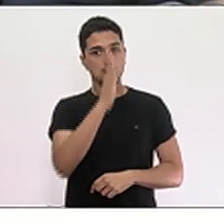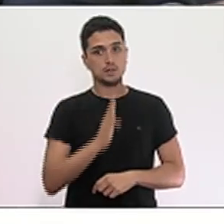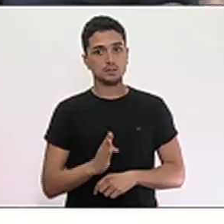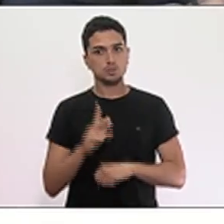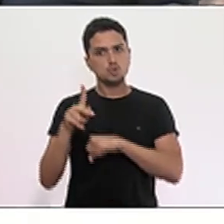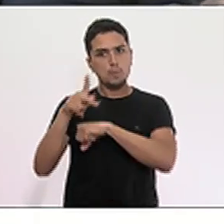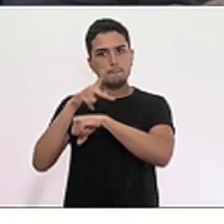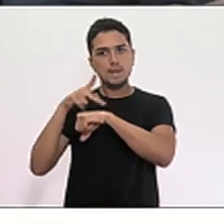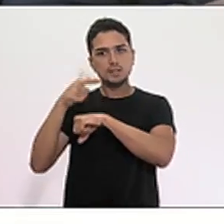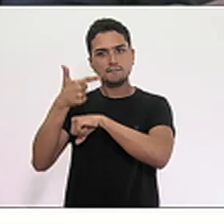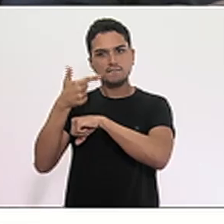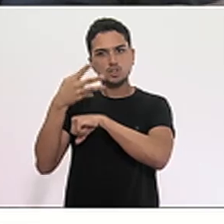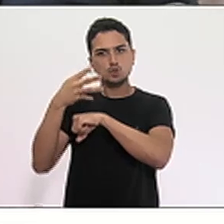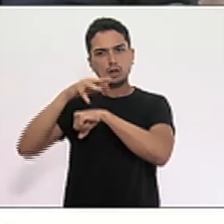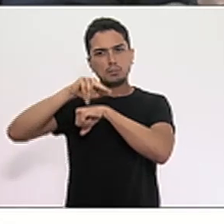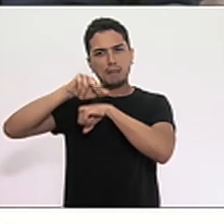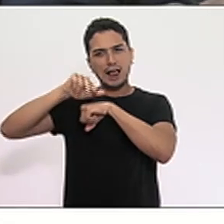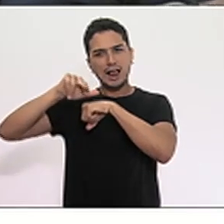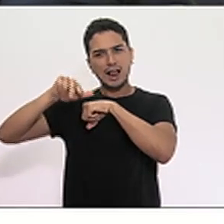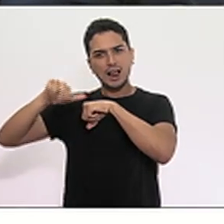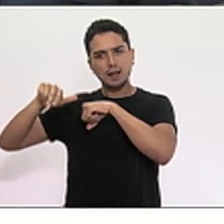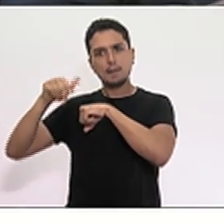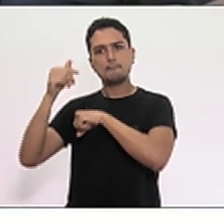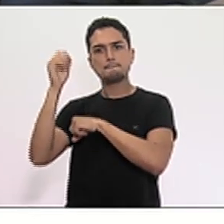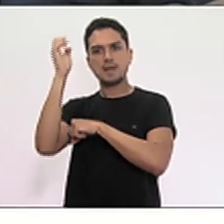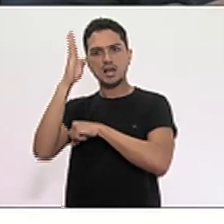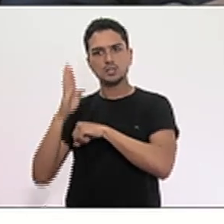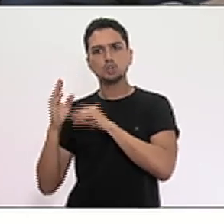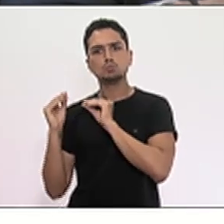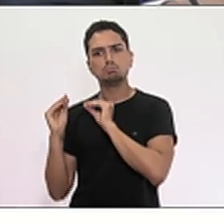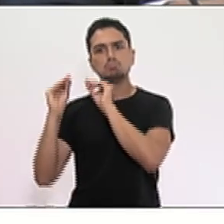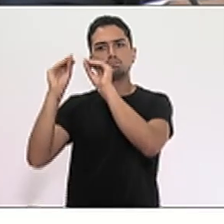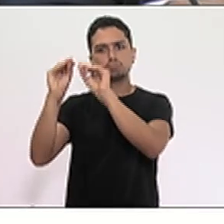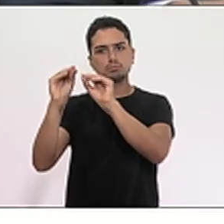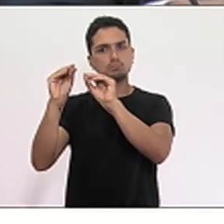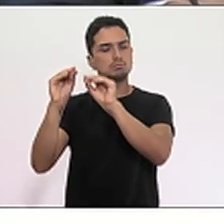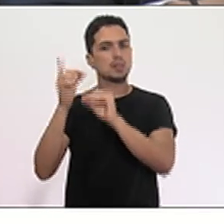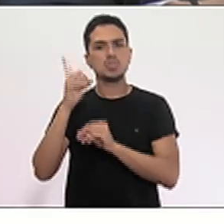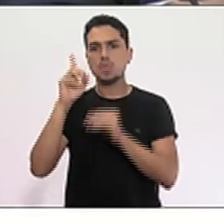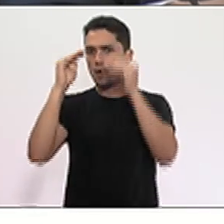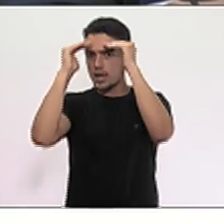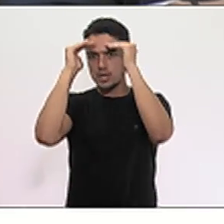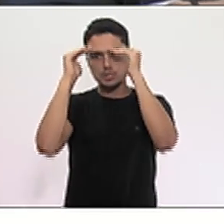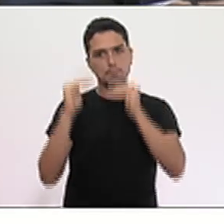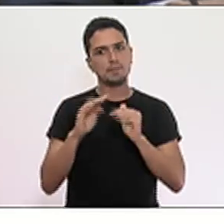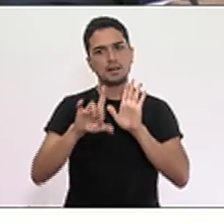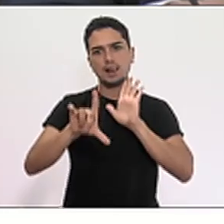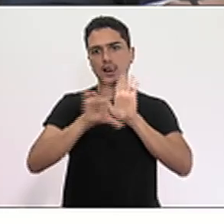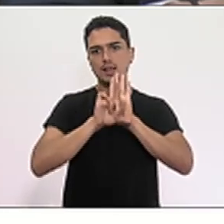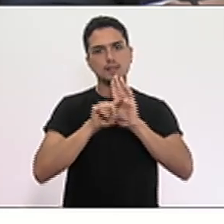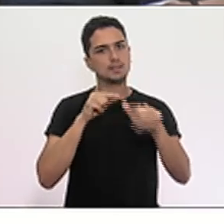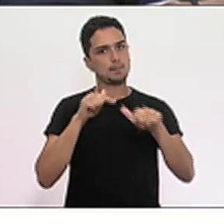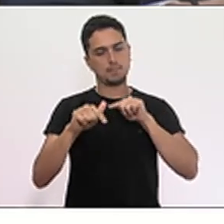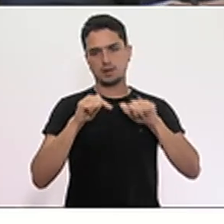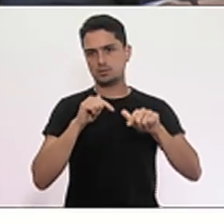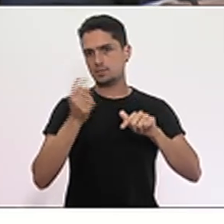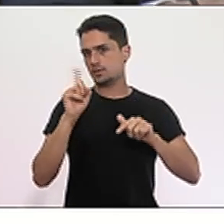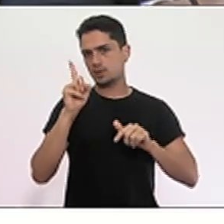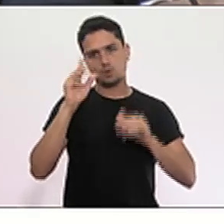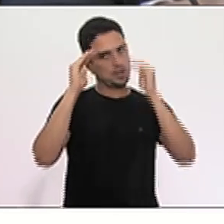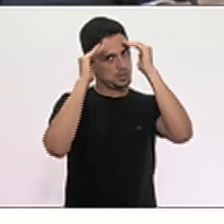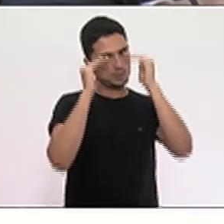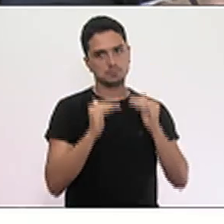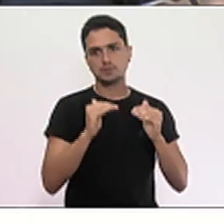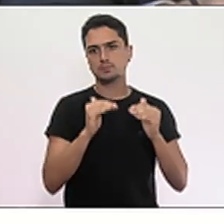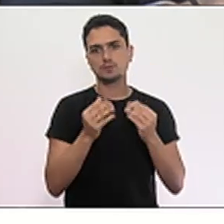os 24 países que não respeitam as leis trabalhistas e não respeitam os dirigentes sindicais. Isso também ajudou lá